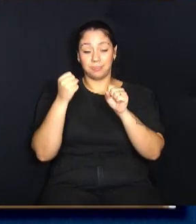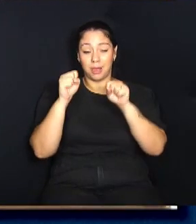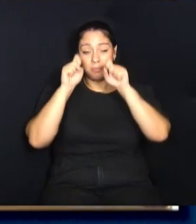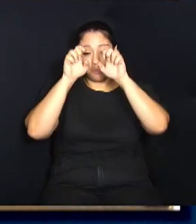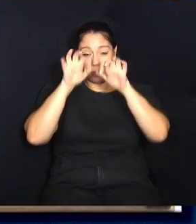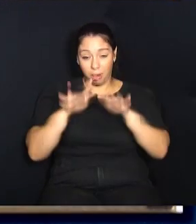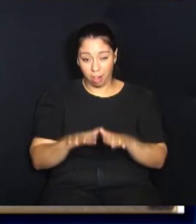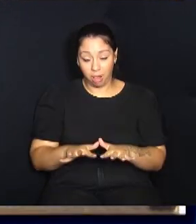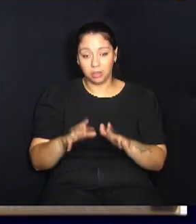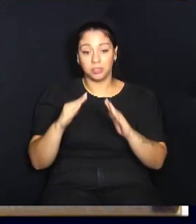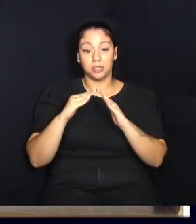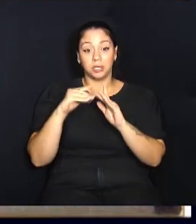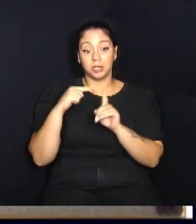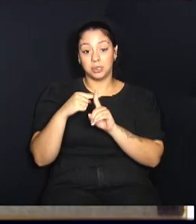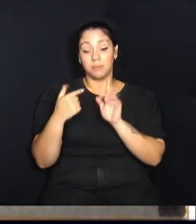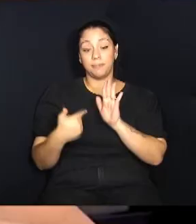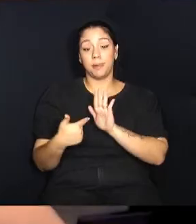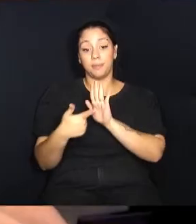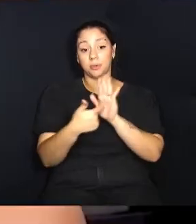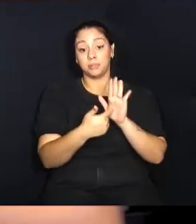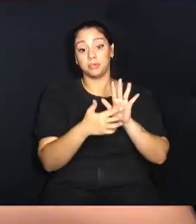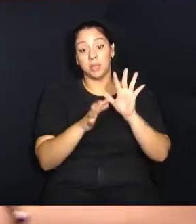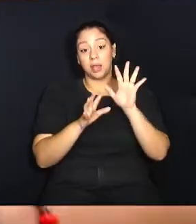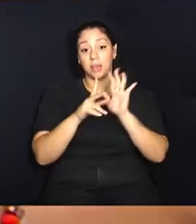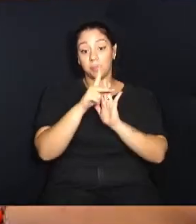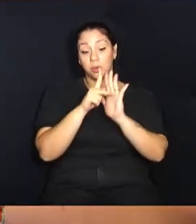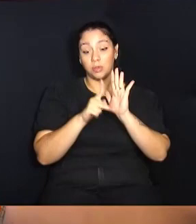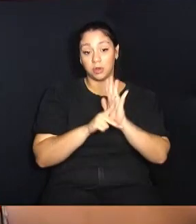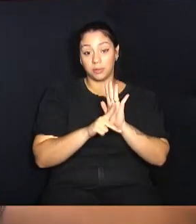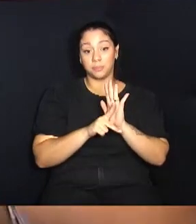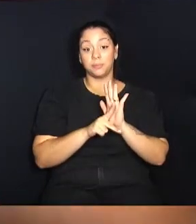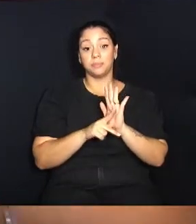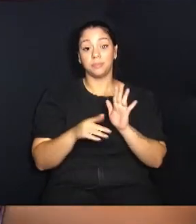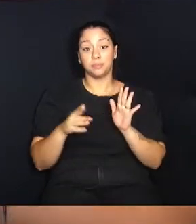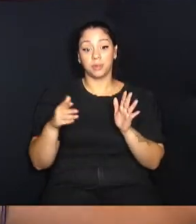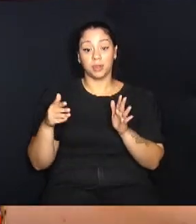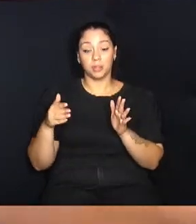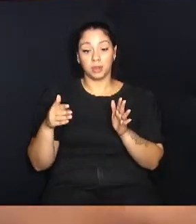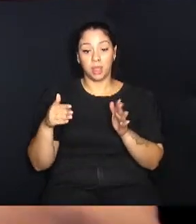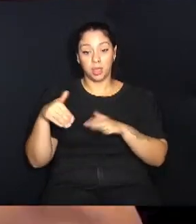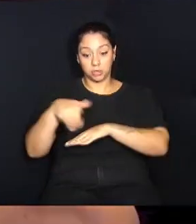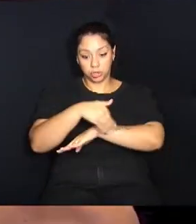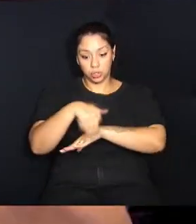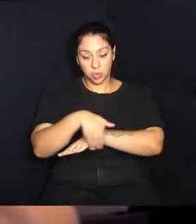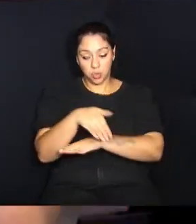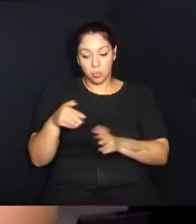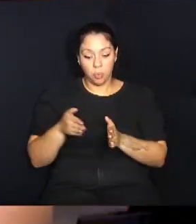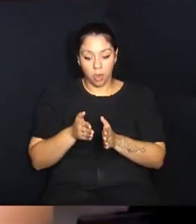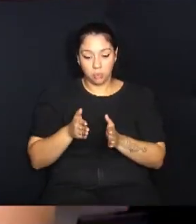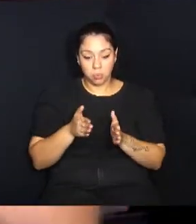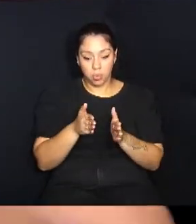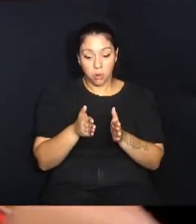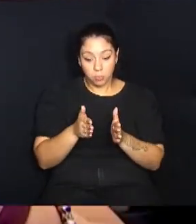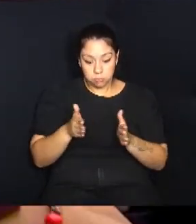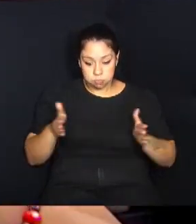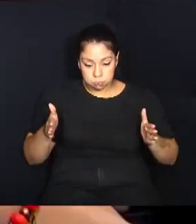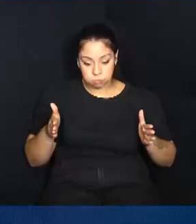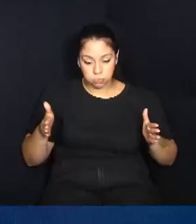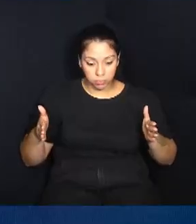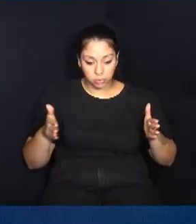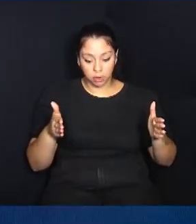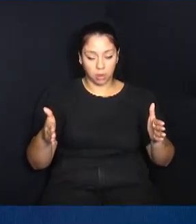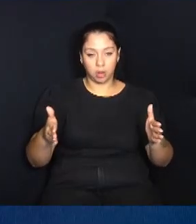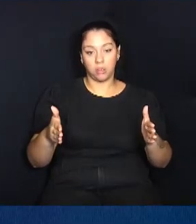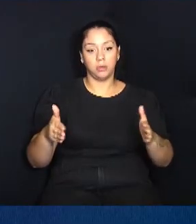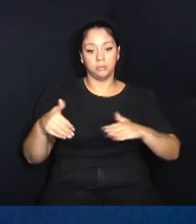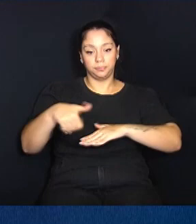poder apresentar um projeto urbanístico de alargar as ruas ali, Avenida Campos Sales, Avenida Francisco Glicério.